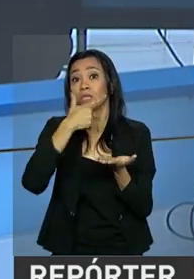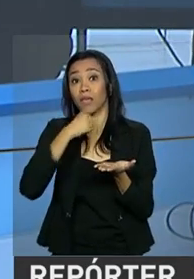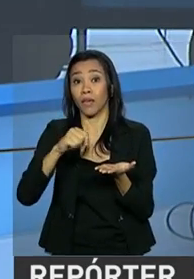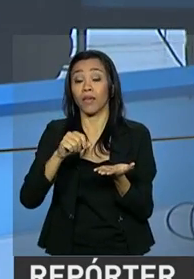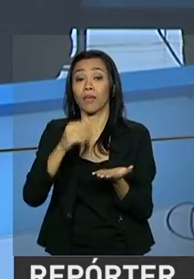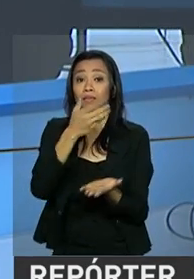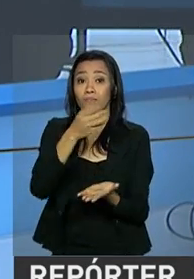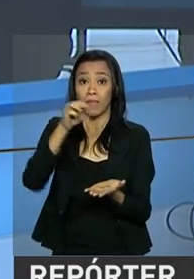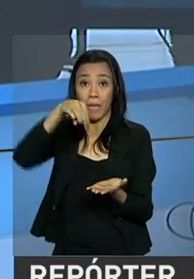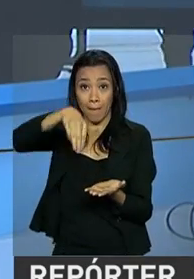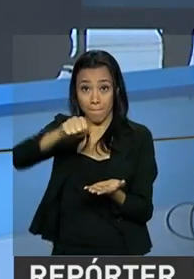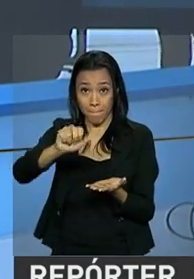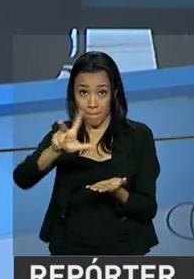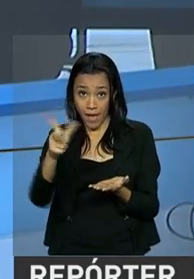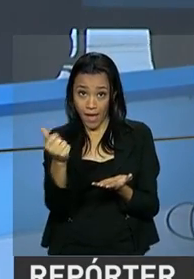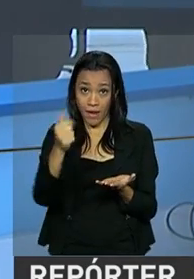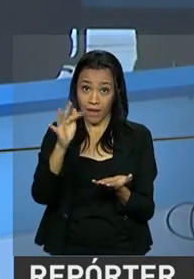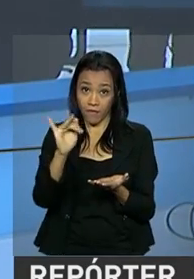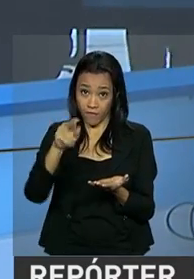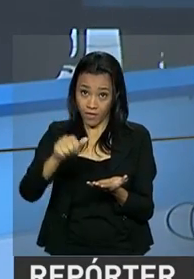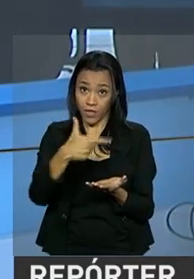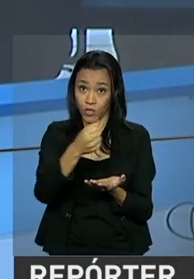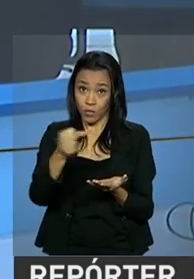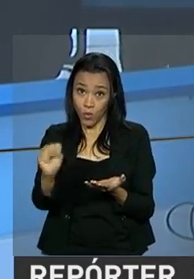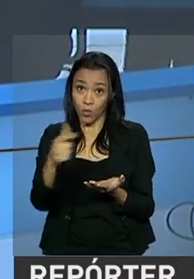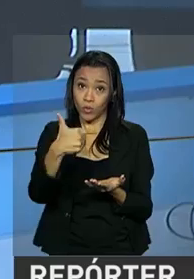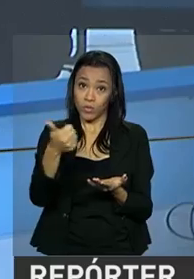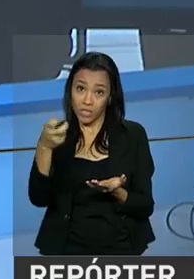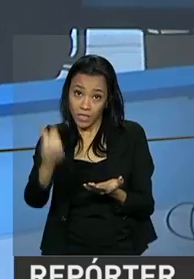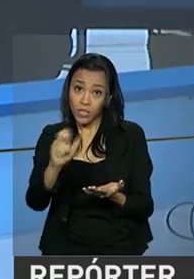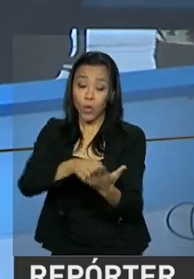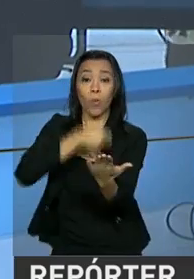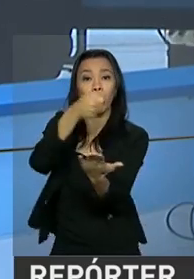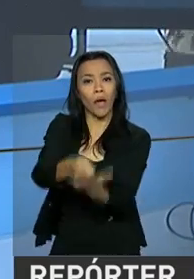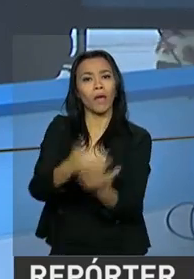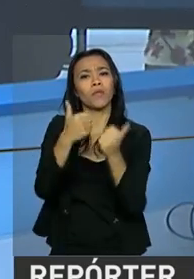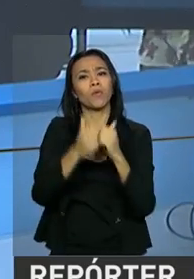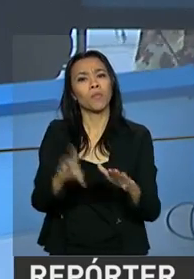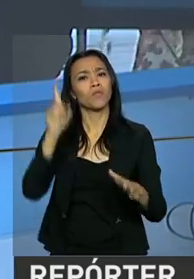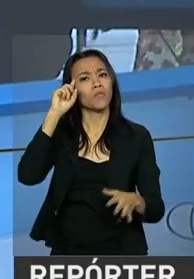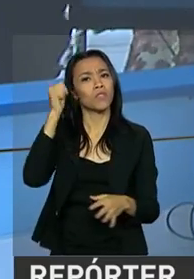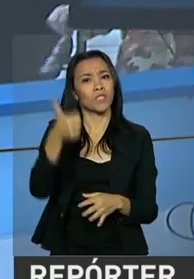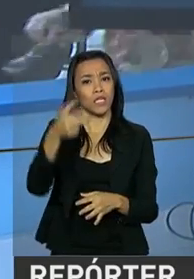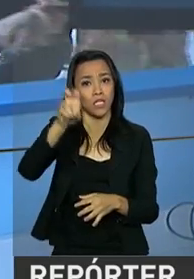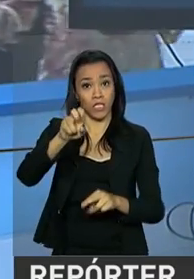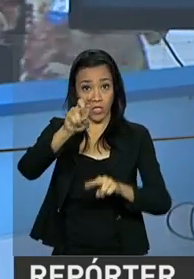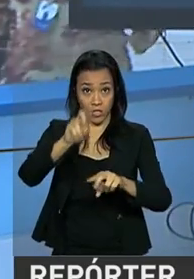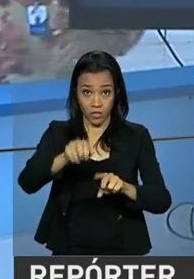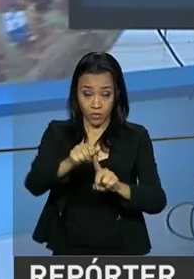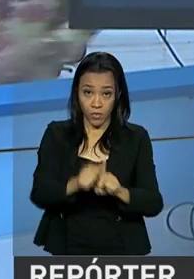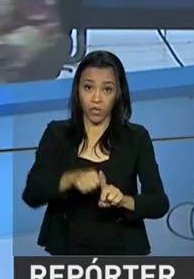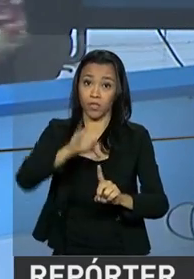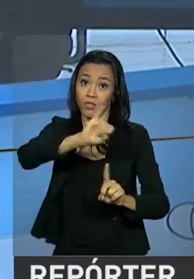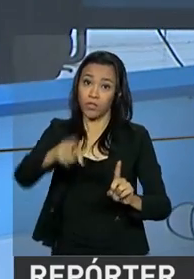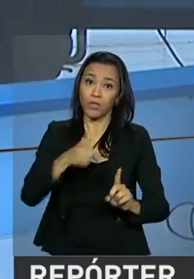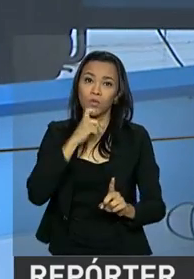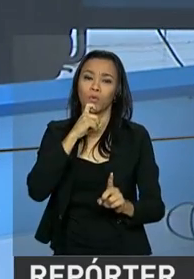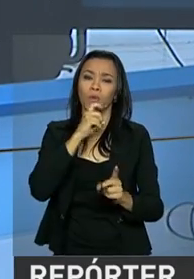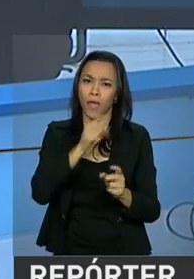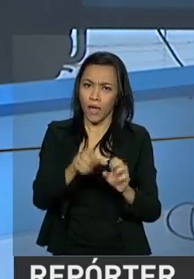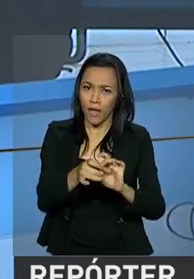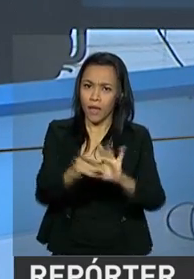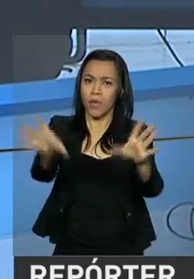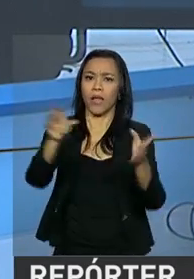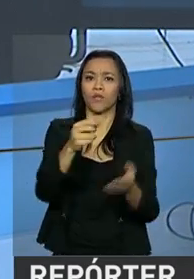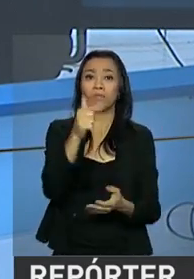malha fina entre 2008 e 2015 o pagamento será feito no dia 15 de julho geralmente são liberados sete lotes do